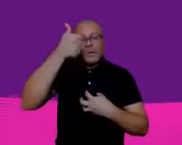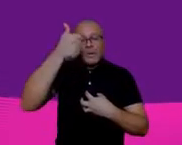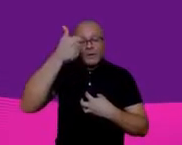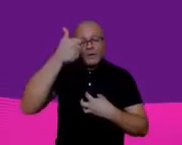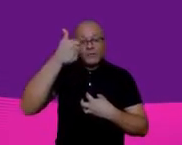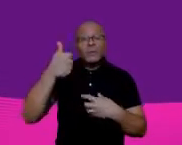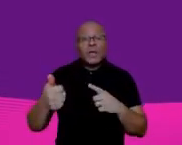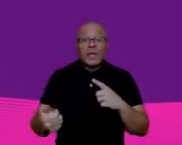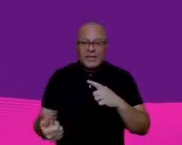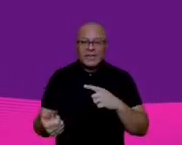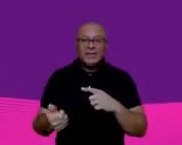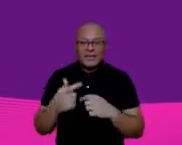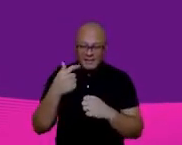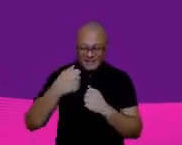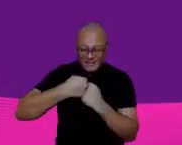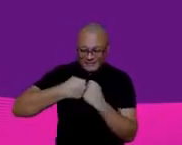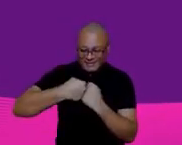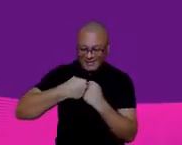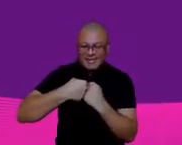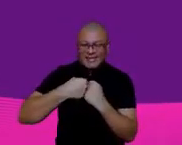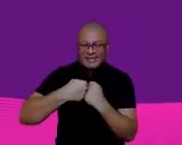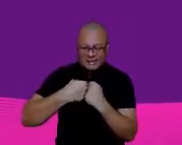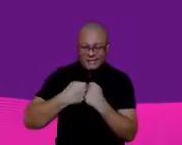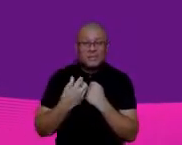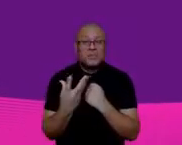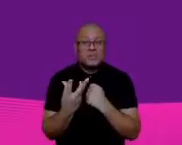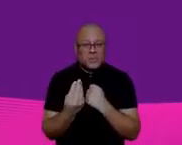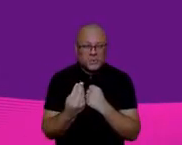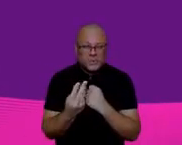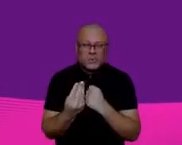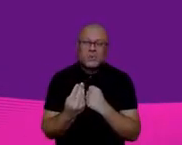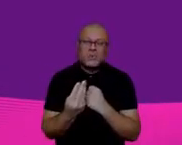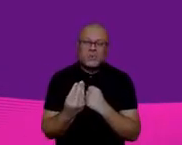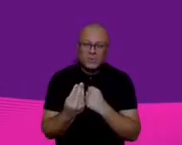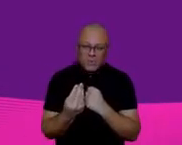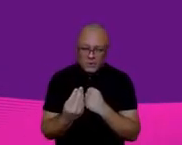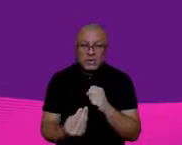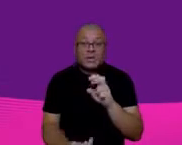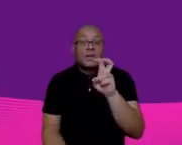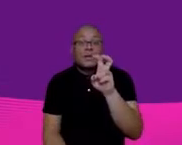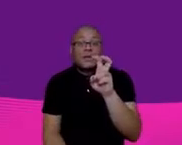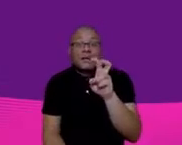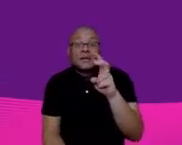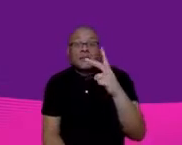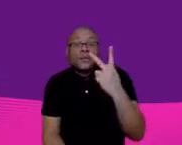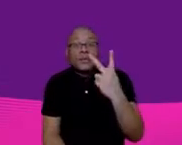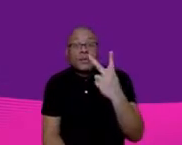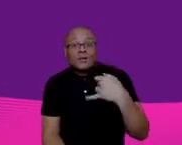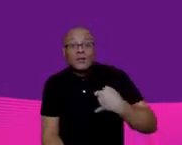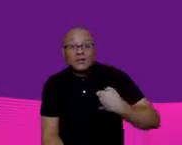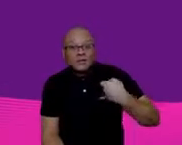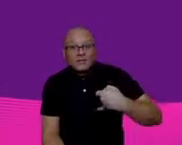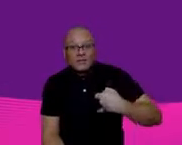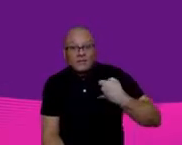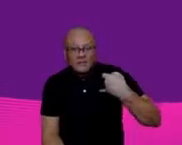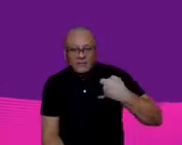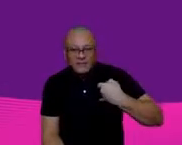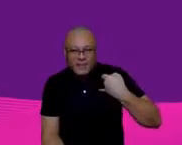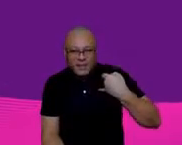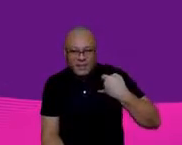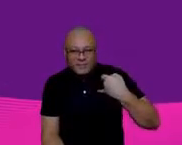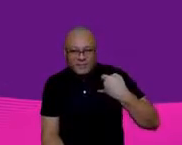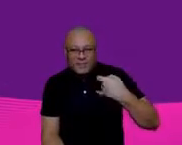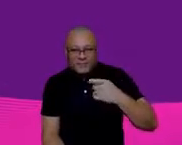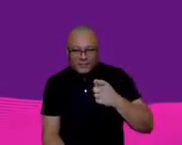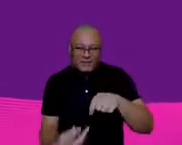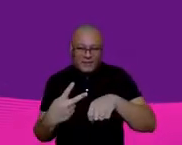desgaste significativo. Ela tinha 52 anos de idade e estava realizando esse procedimento.